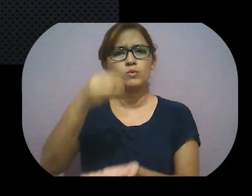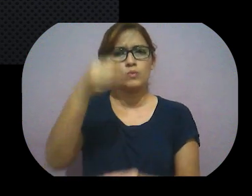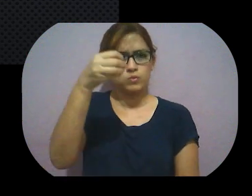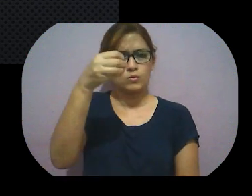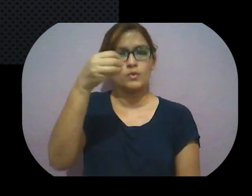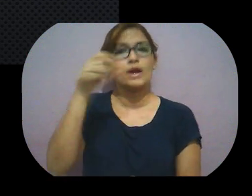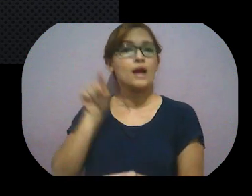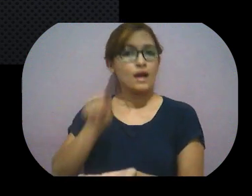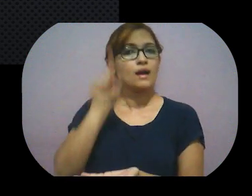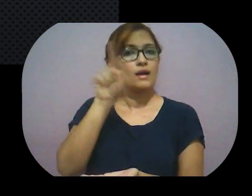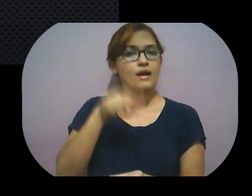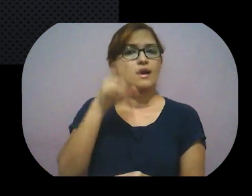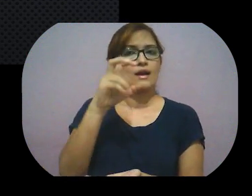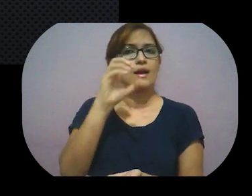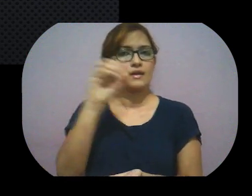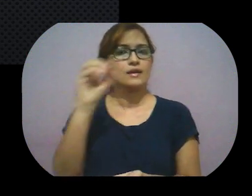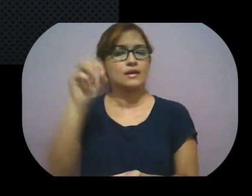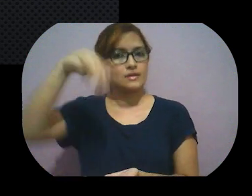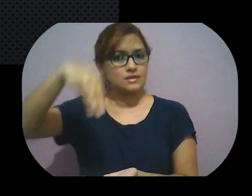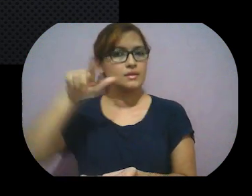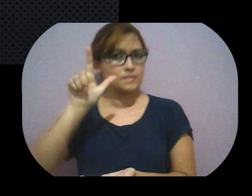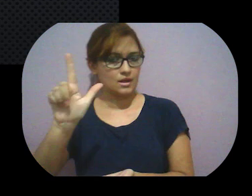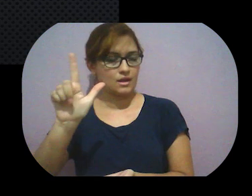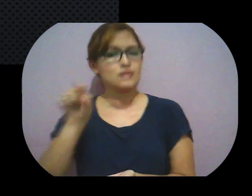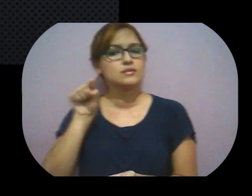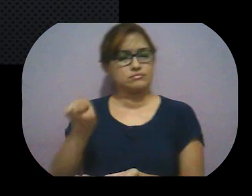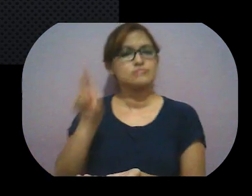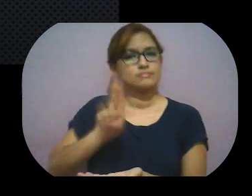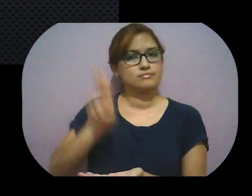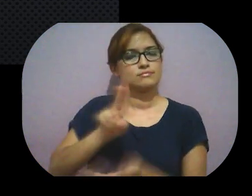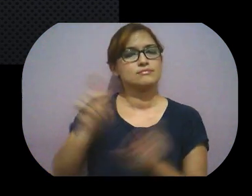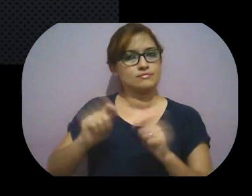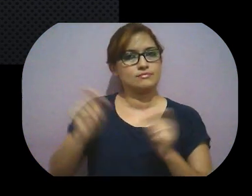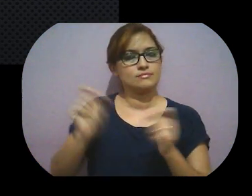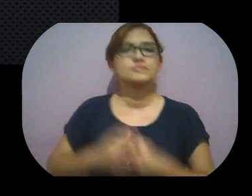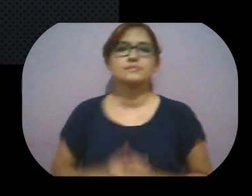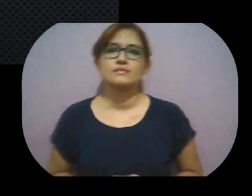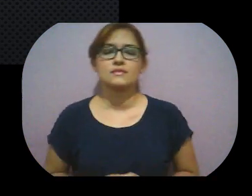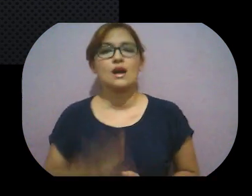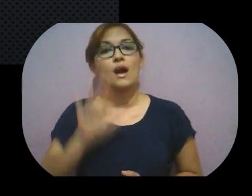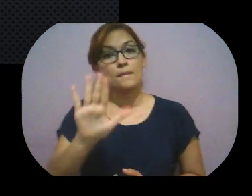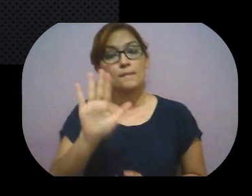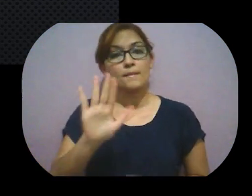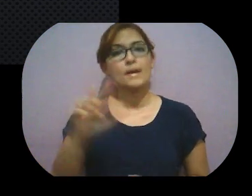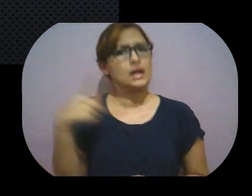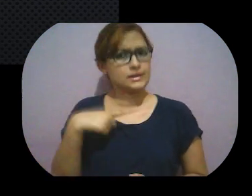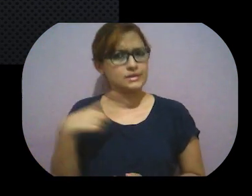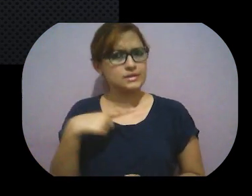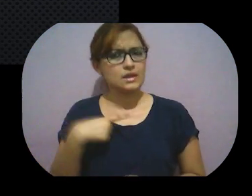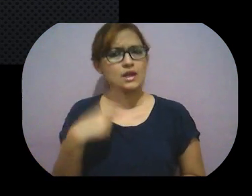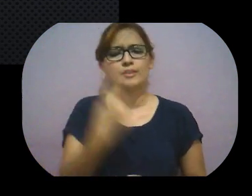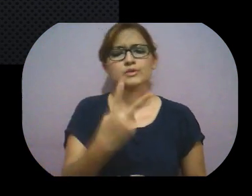balão de 500 ml. Se você quer preparar uma solução para 500 ml, você usa o balão de 500 ml. Se quer preparar